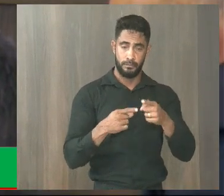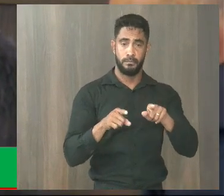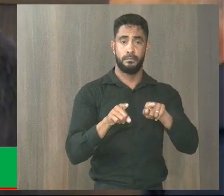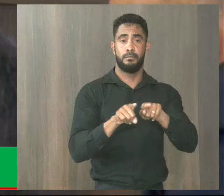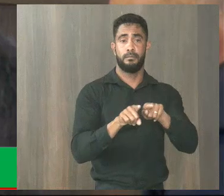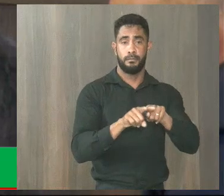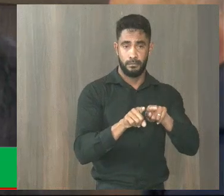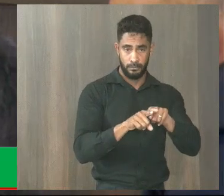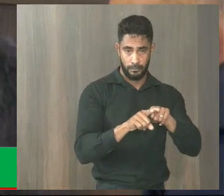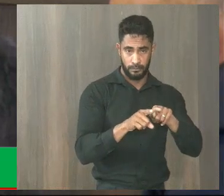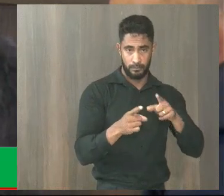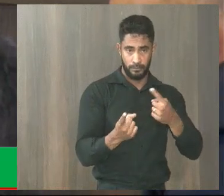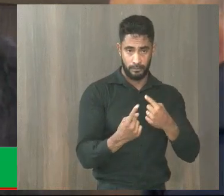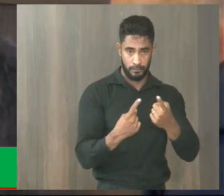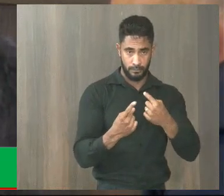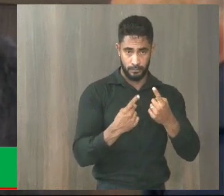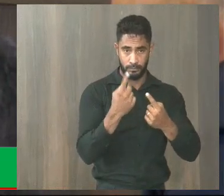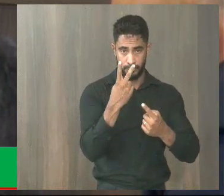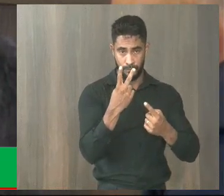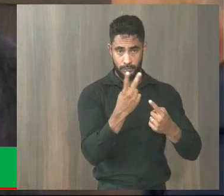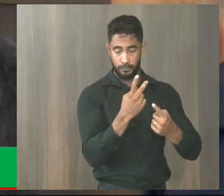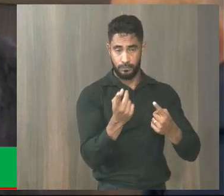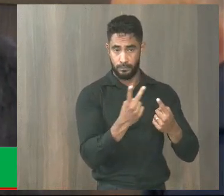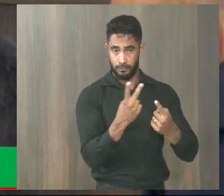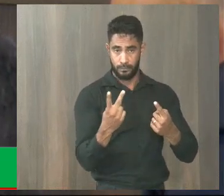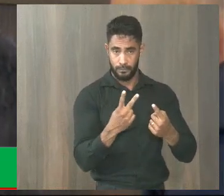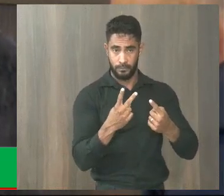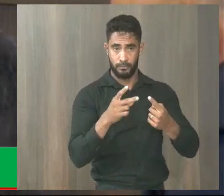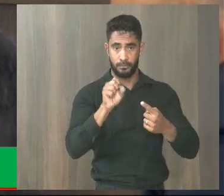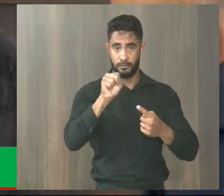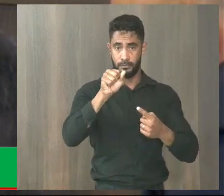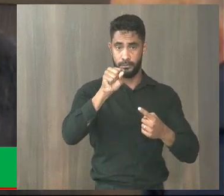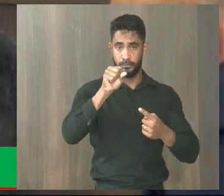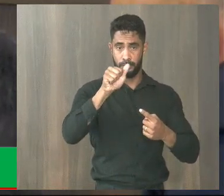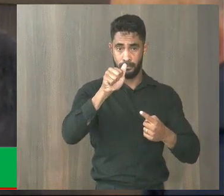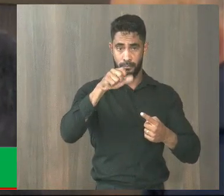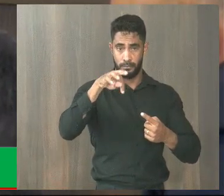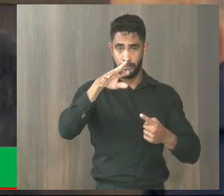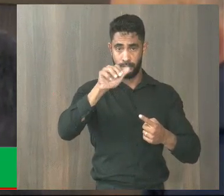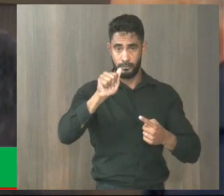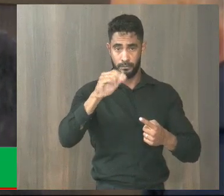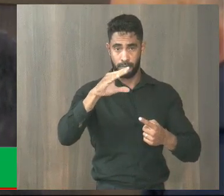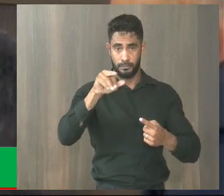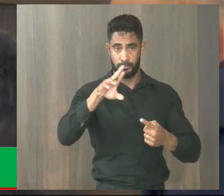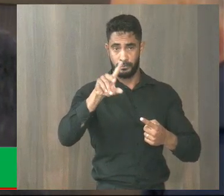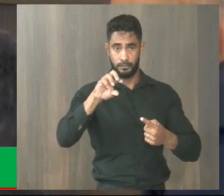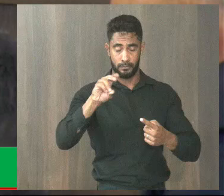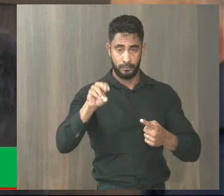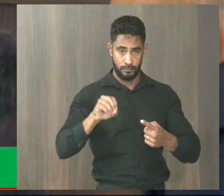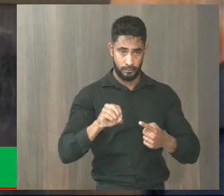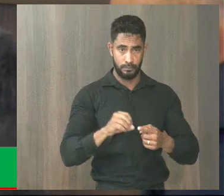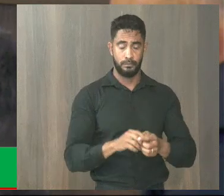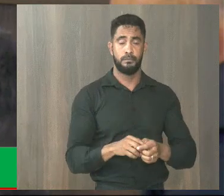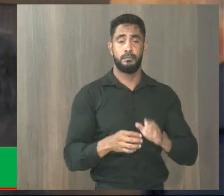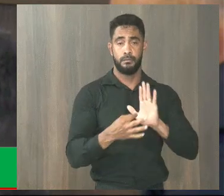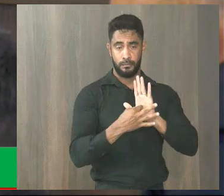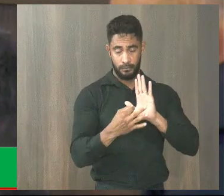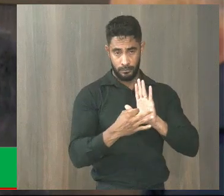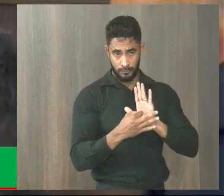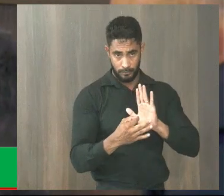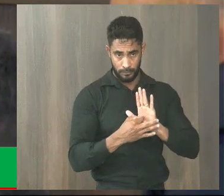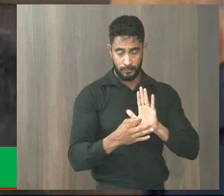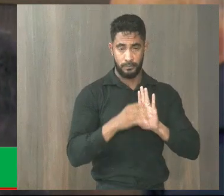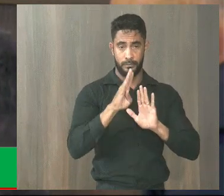Tiradentes, no bairro Santa Cruz. Indicação de necessidade 047 de 2024, de autoria do vereador Bruno de Cabedal.